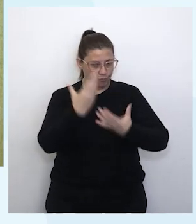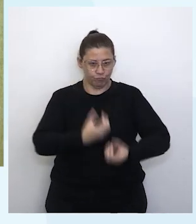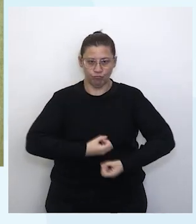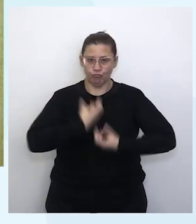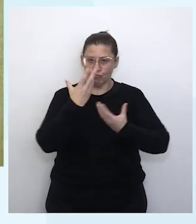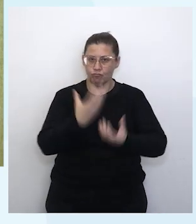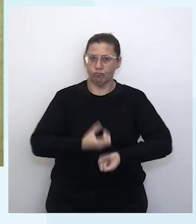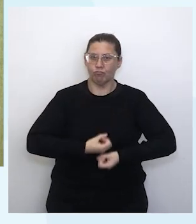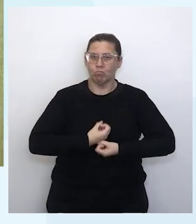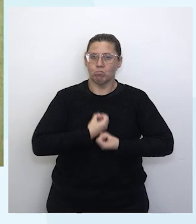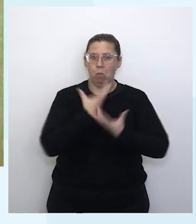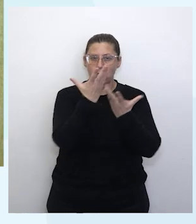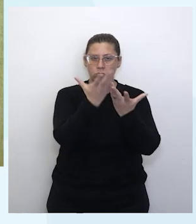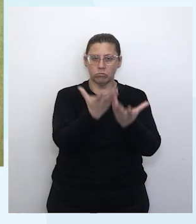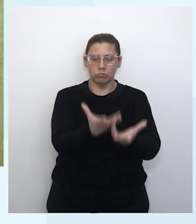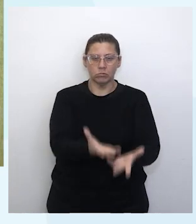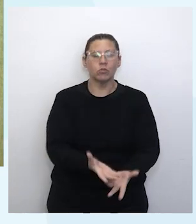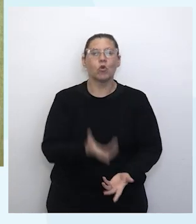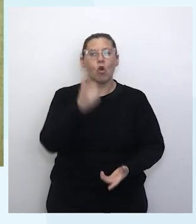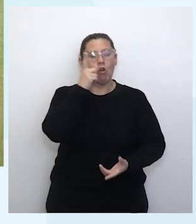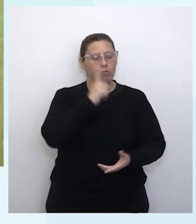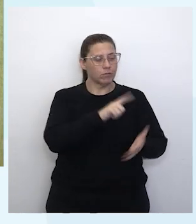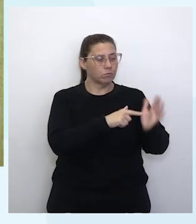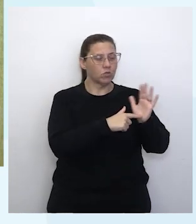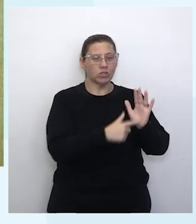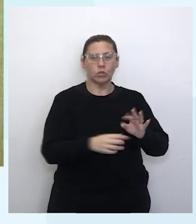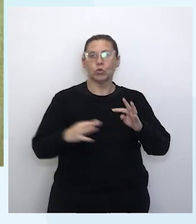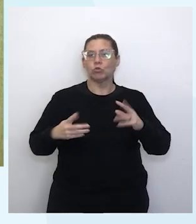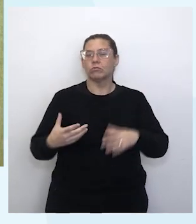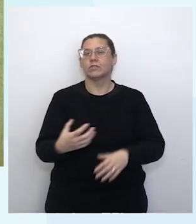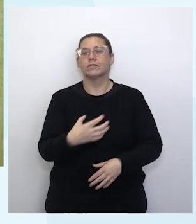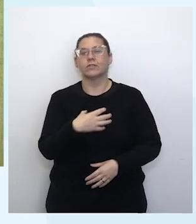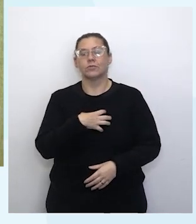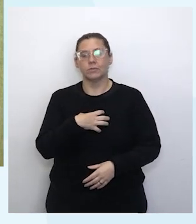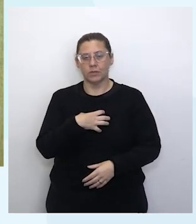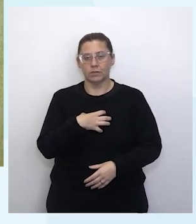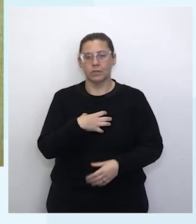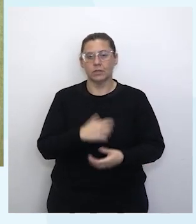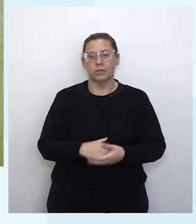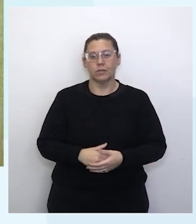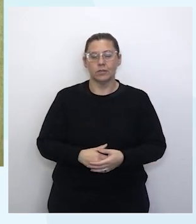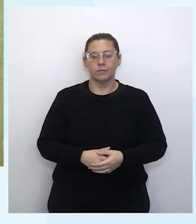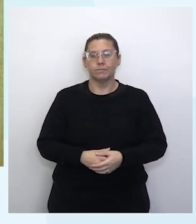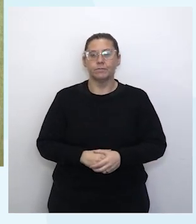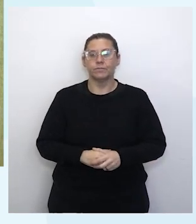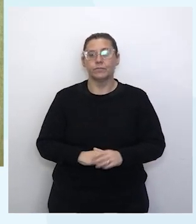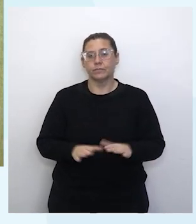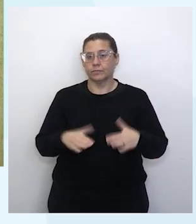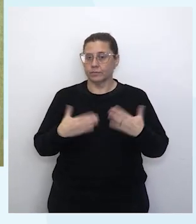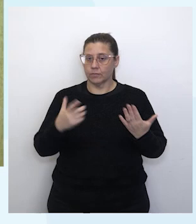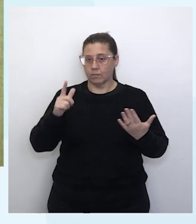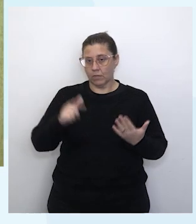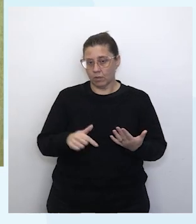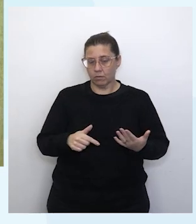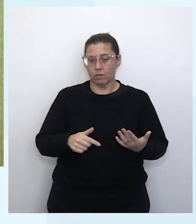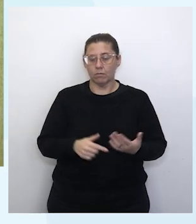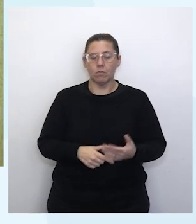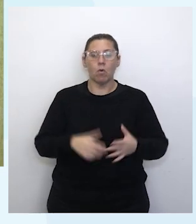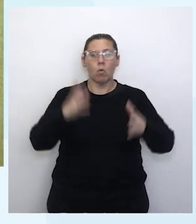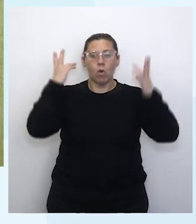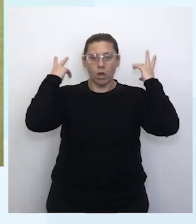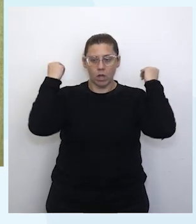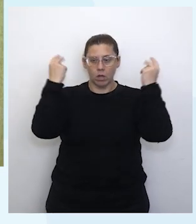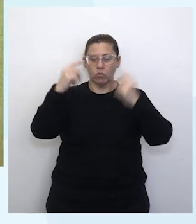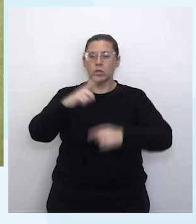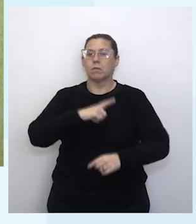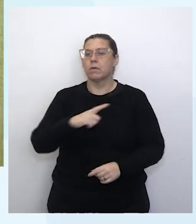né, primitivas e ruins, né, e saía dali mais purificado. Então, para os gregos, o teatro tinha